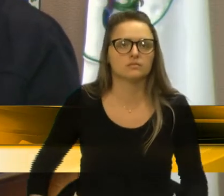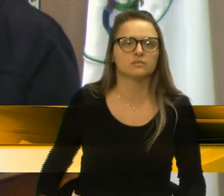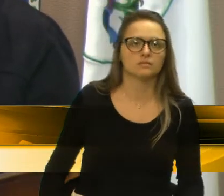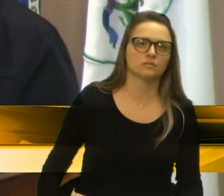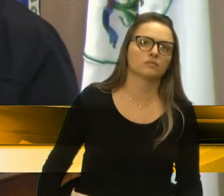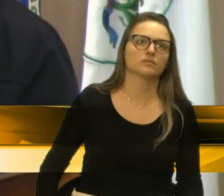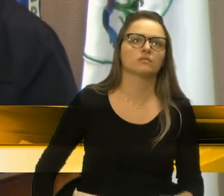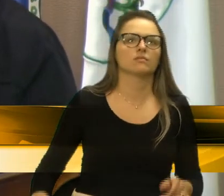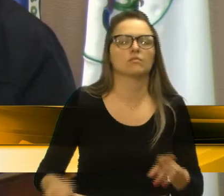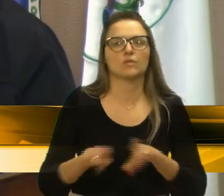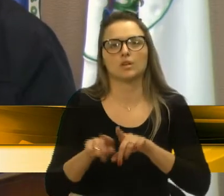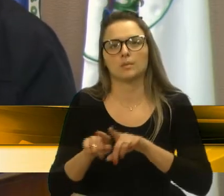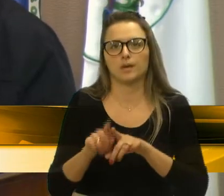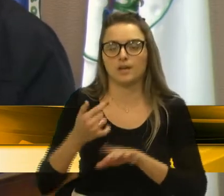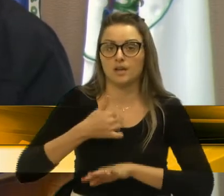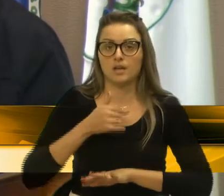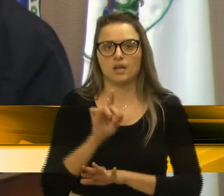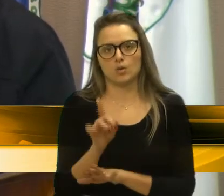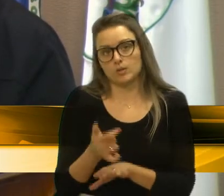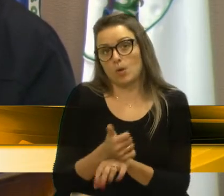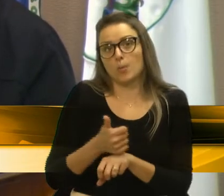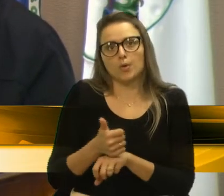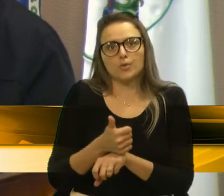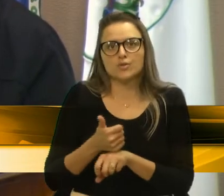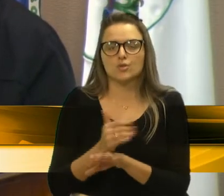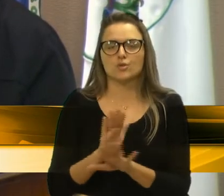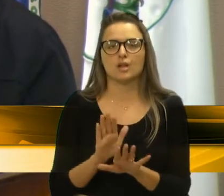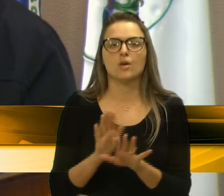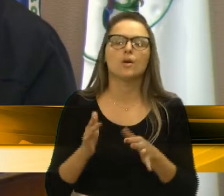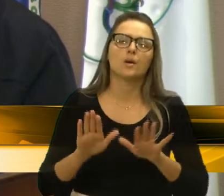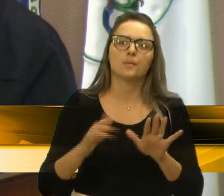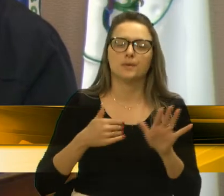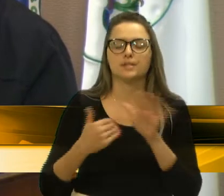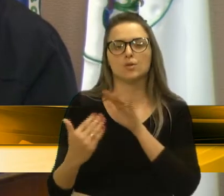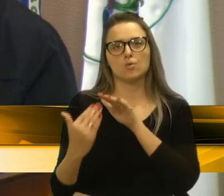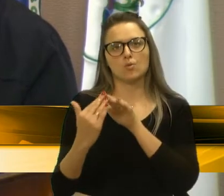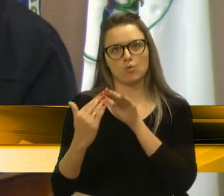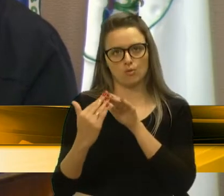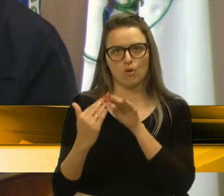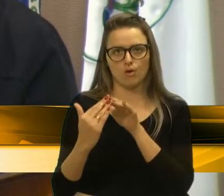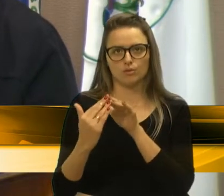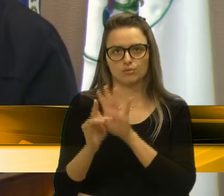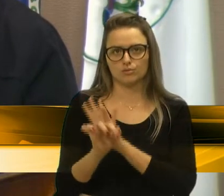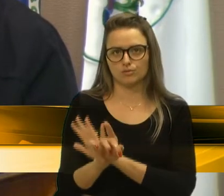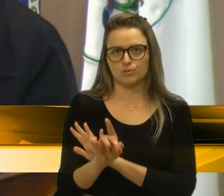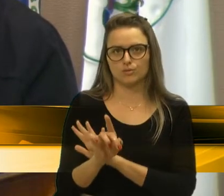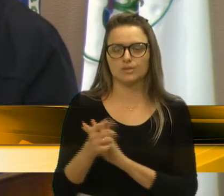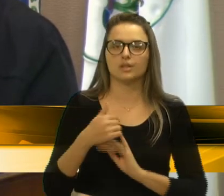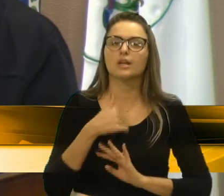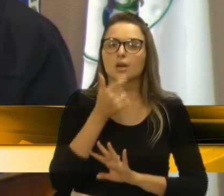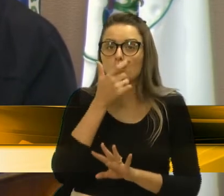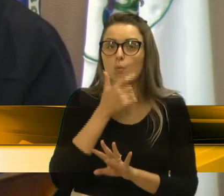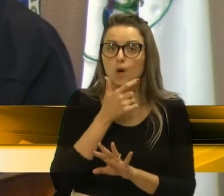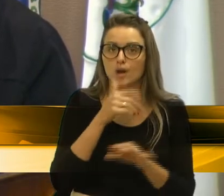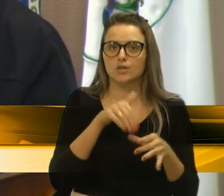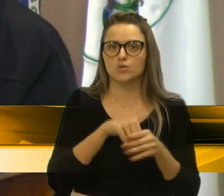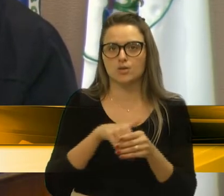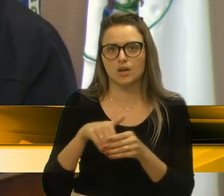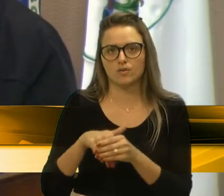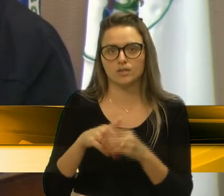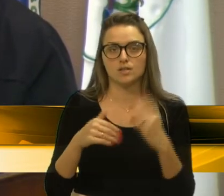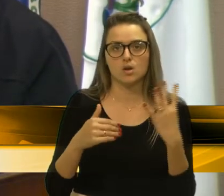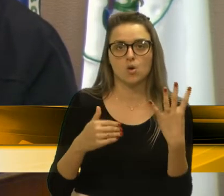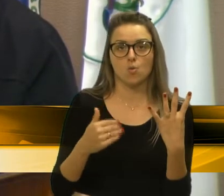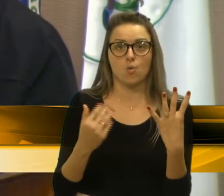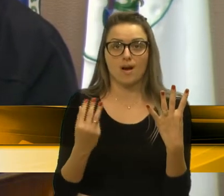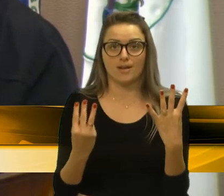um especialista, né, na área, mas concordo com Vossa Excelência. Eu acho que a votação 4-3 e